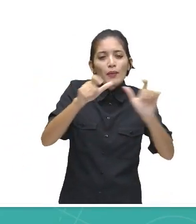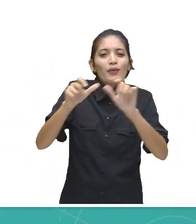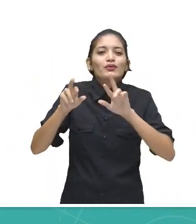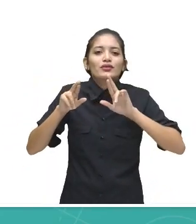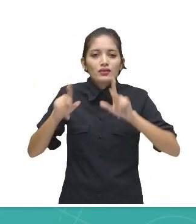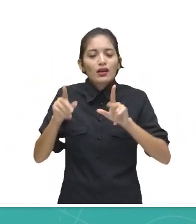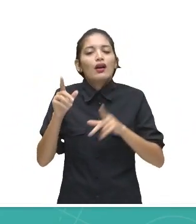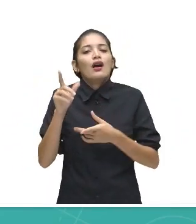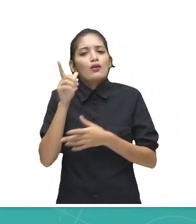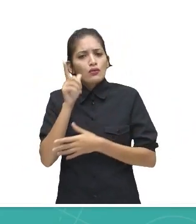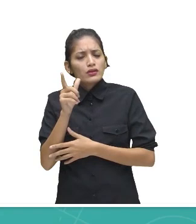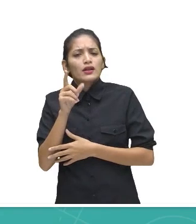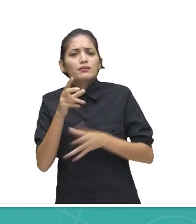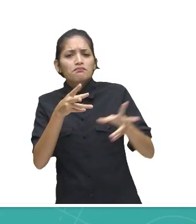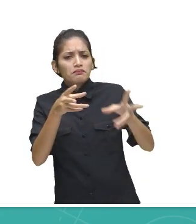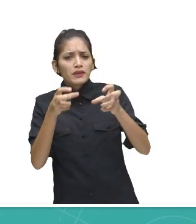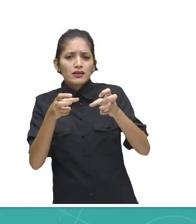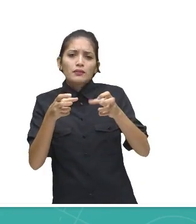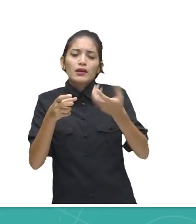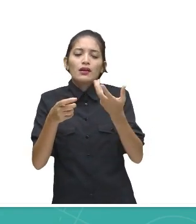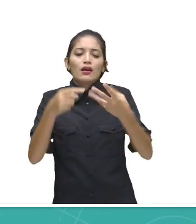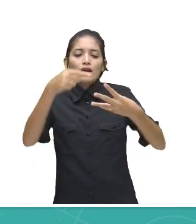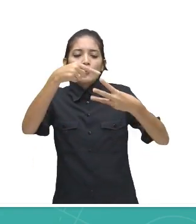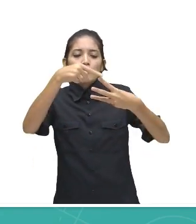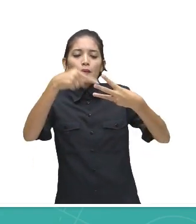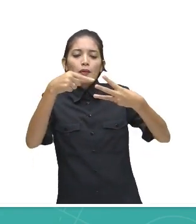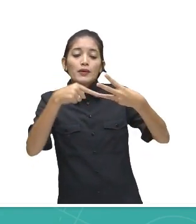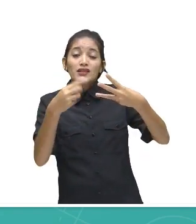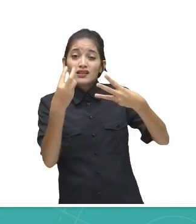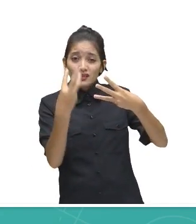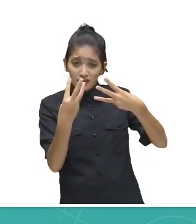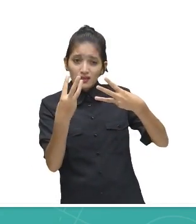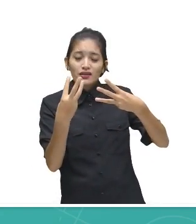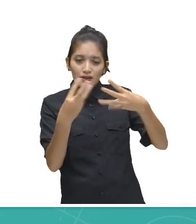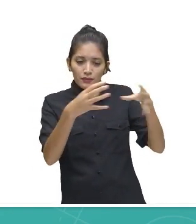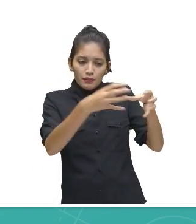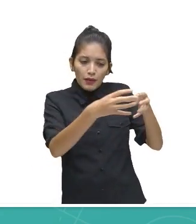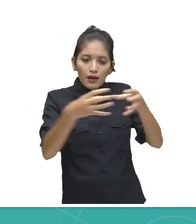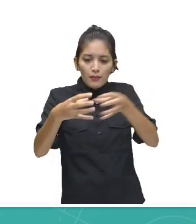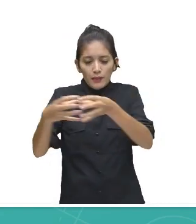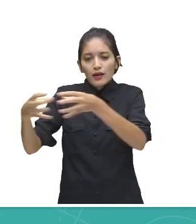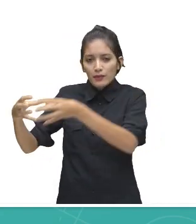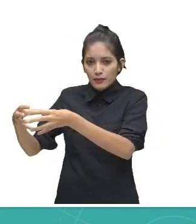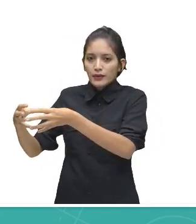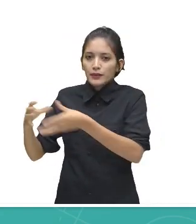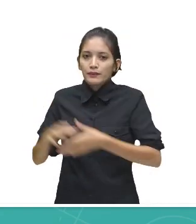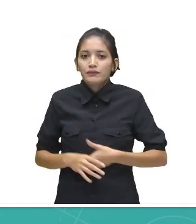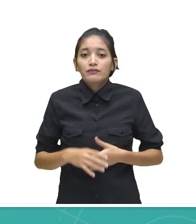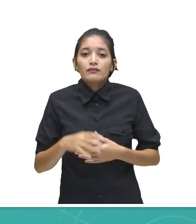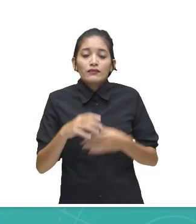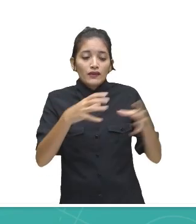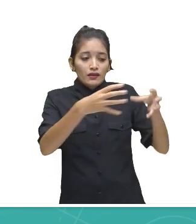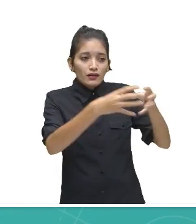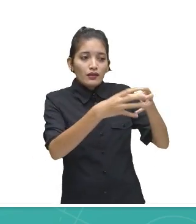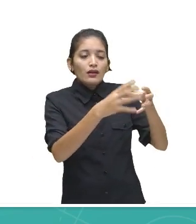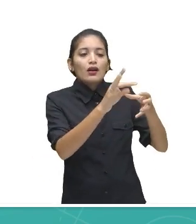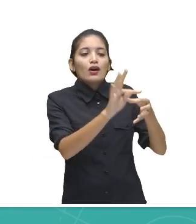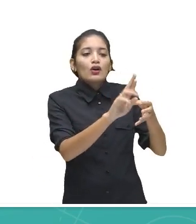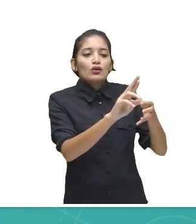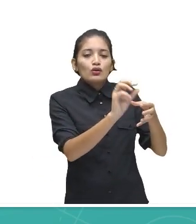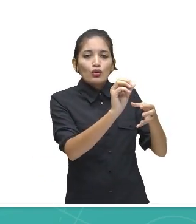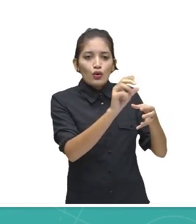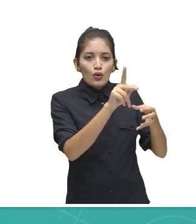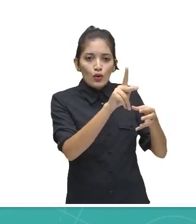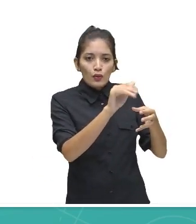gente consegue definir nesses três grupos, né? Zona tropical ou intertropical, como dizem também, algumas pessoas dizem também, zona temperada do